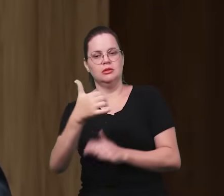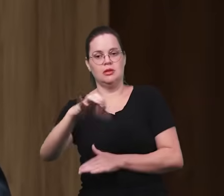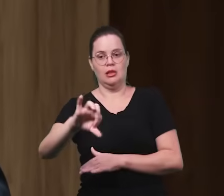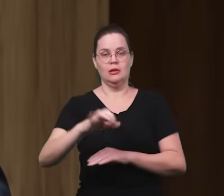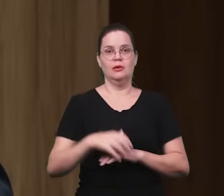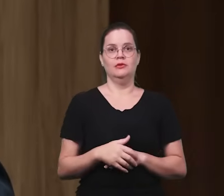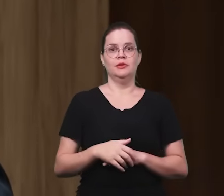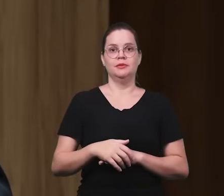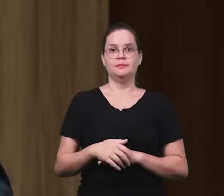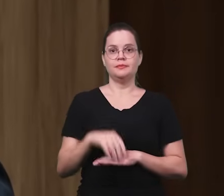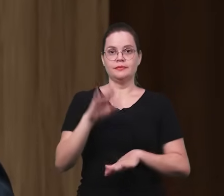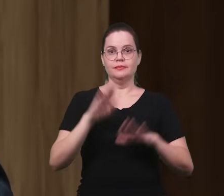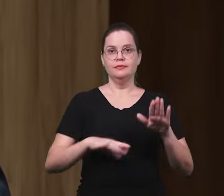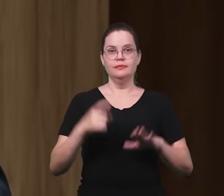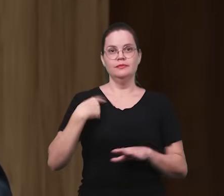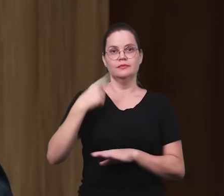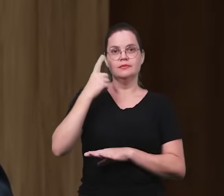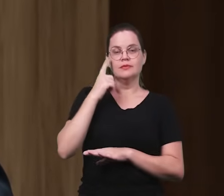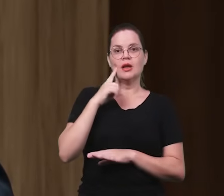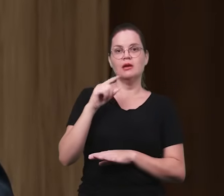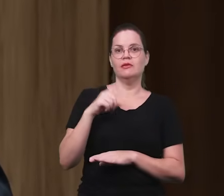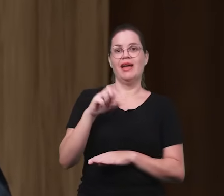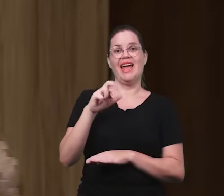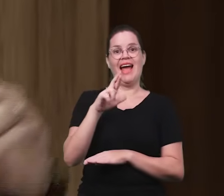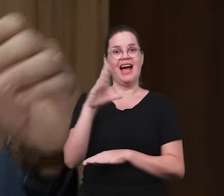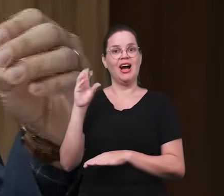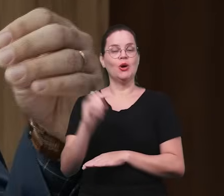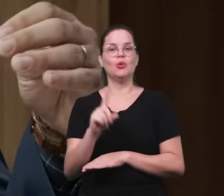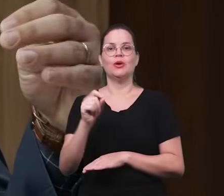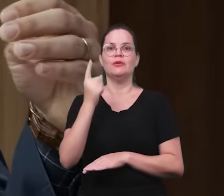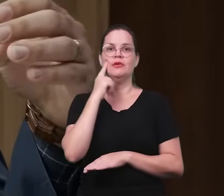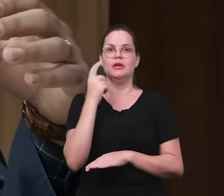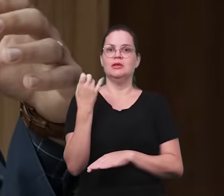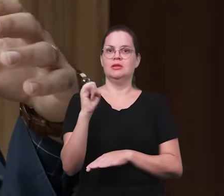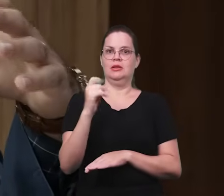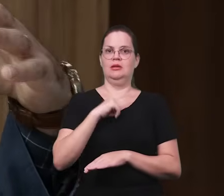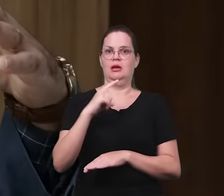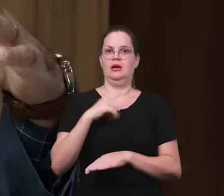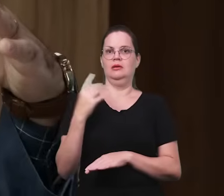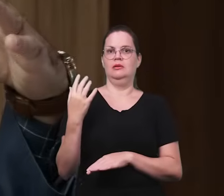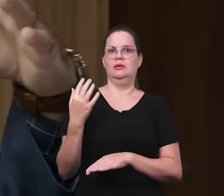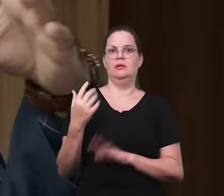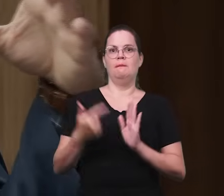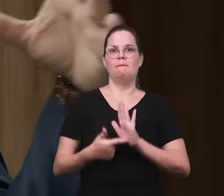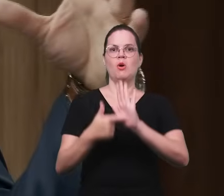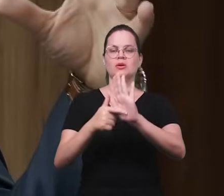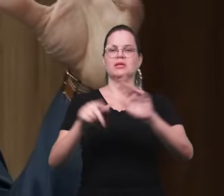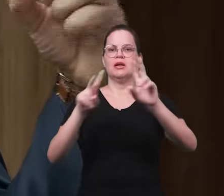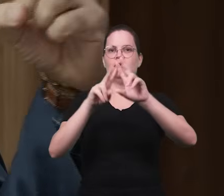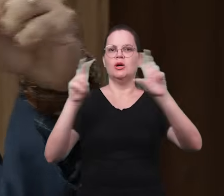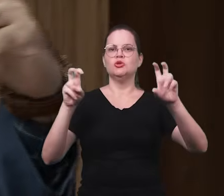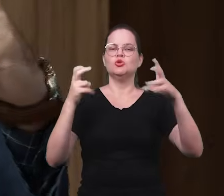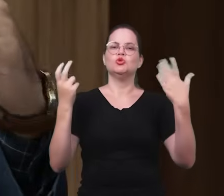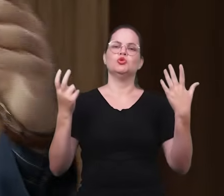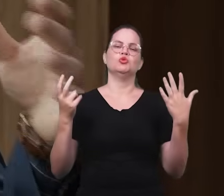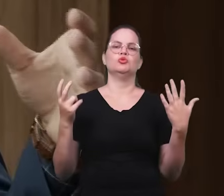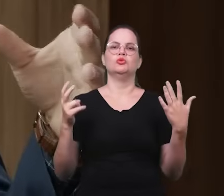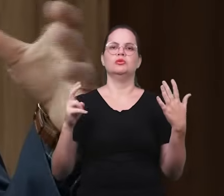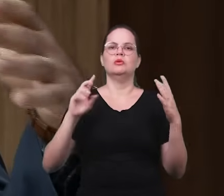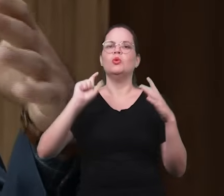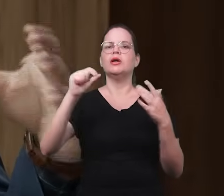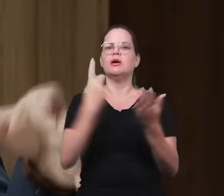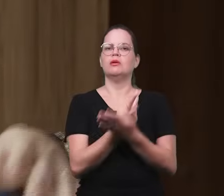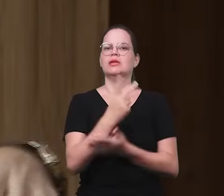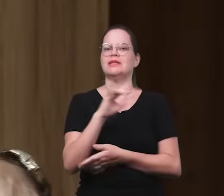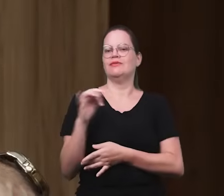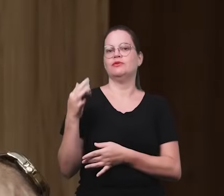vezes erraram, né? Havia uma previsão e a previsão antes era muito ampla, né? Em todo um